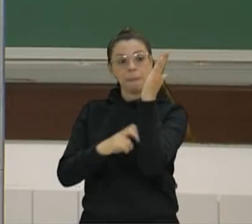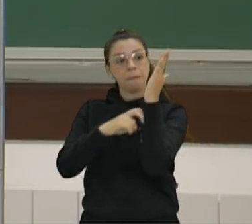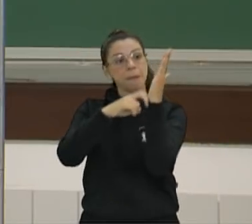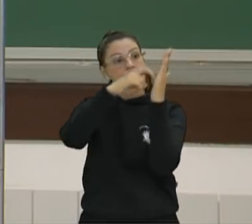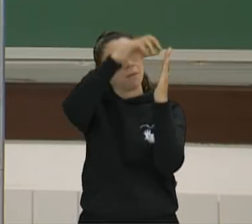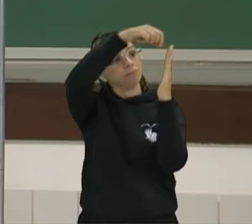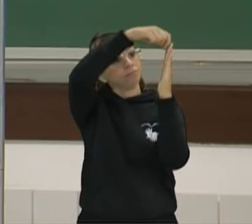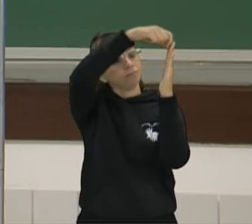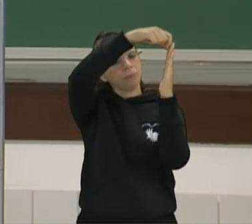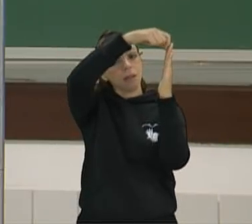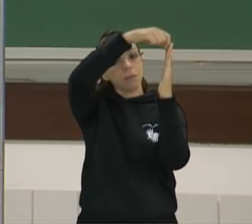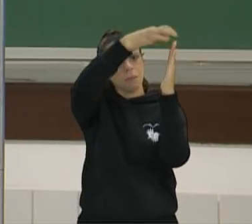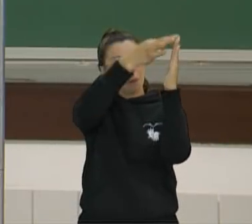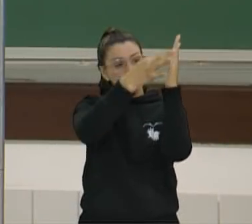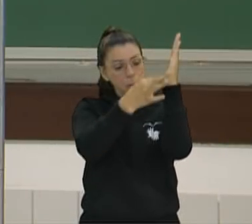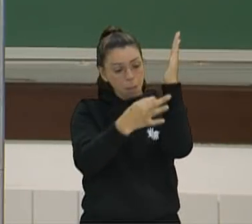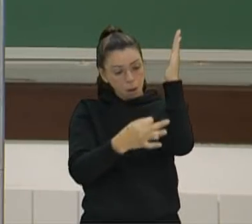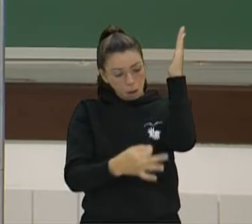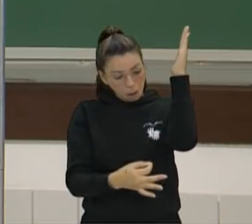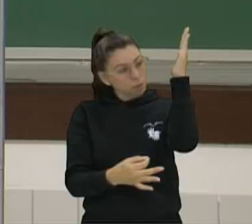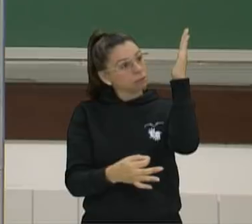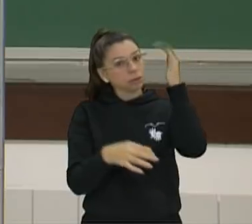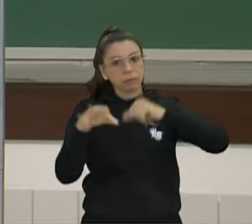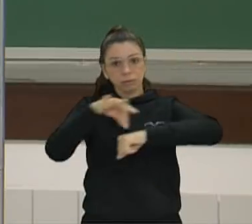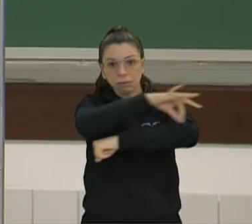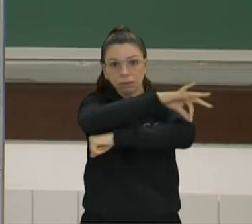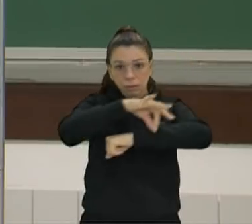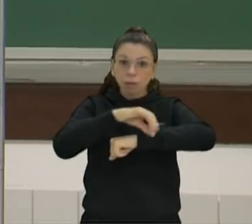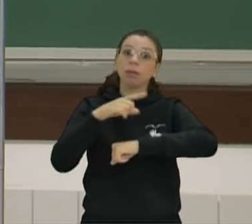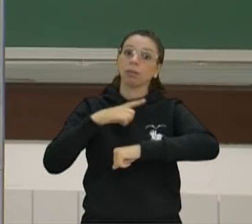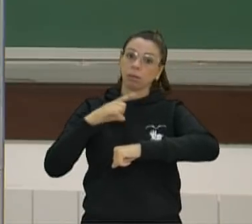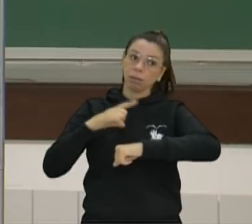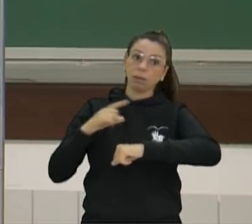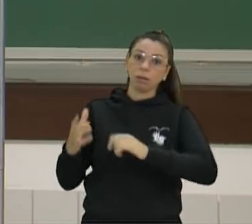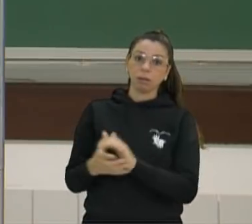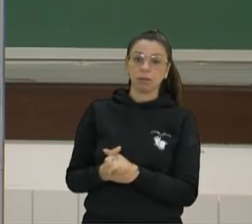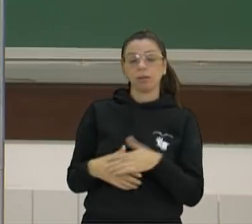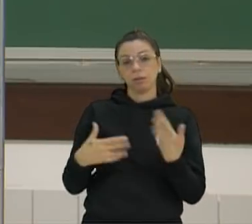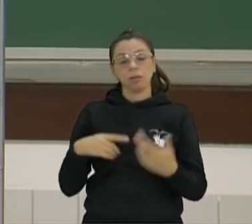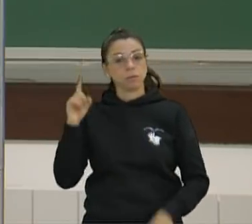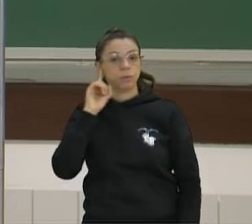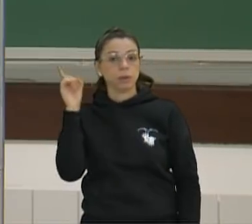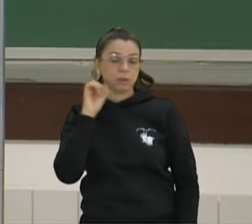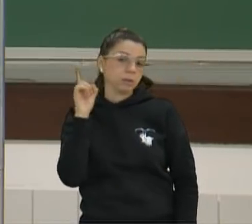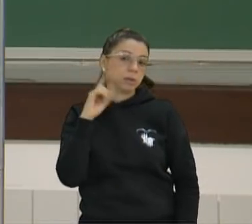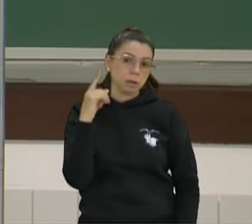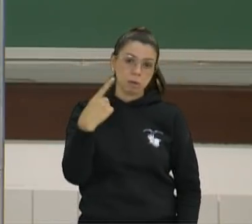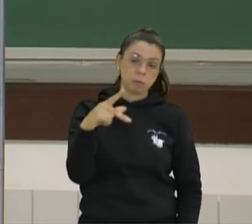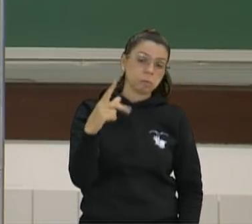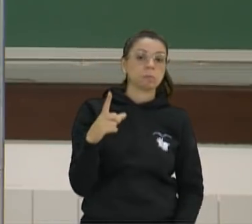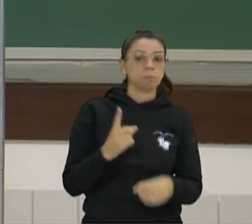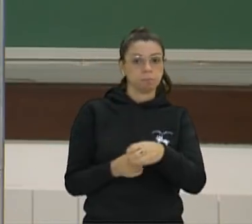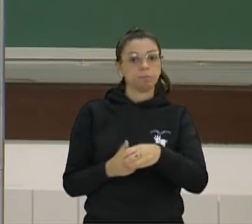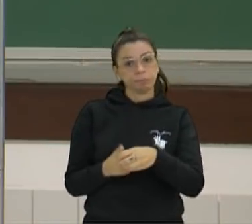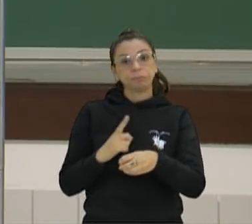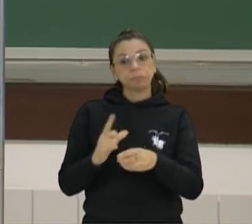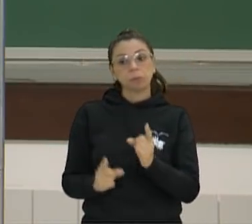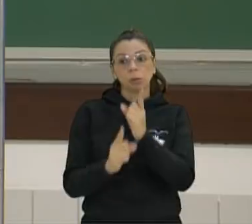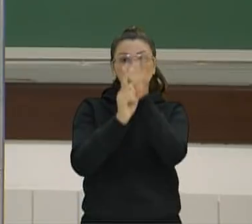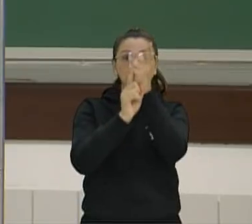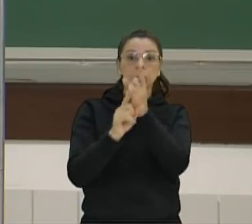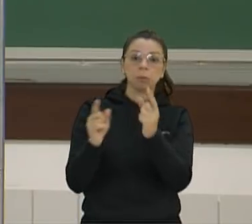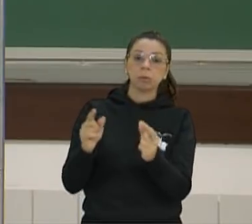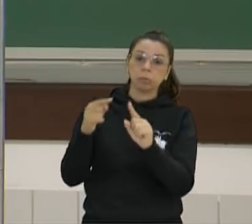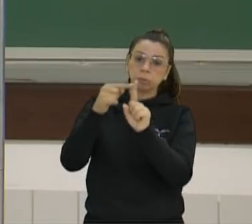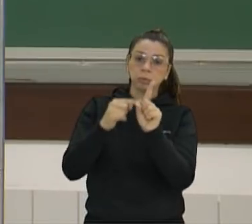fita métrica lá de cima para poder fazer a medida? Tem estruturas, né, no nosso cotidiano, aí na sua cidade talvez tenha algum